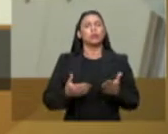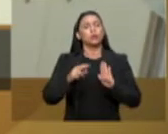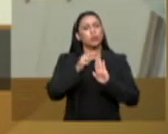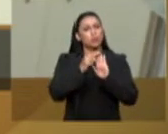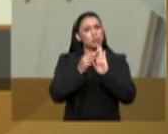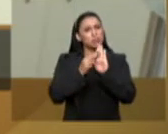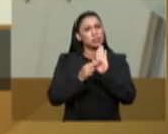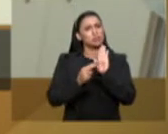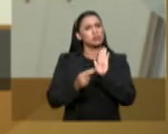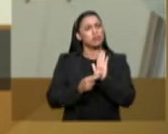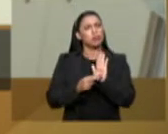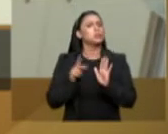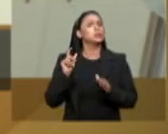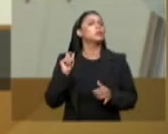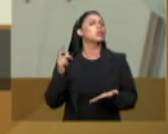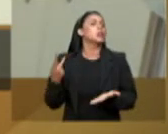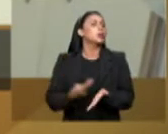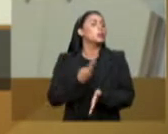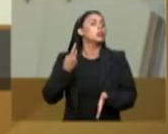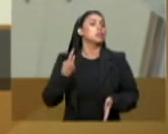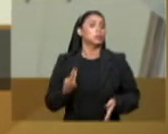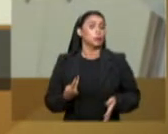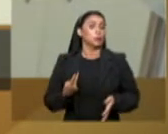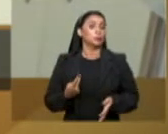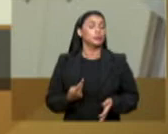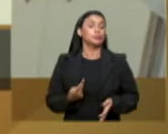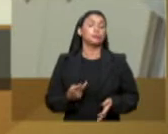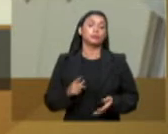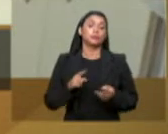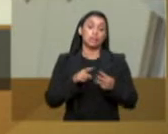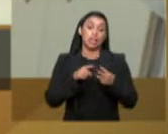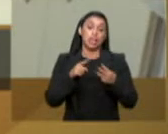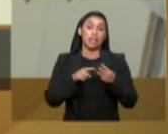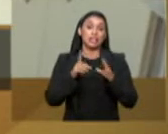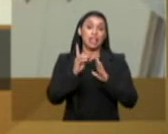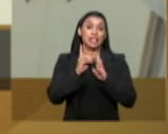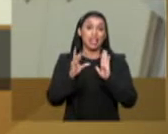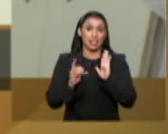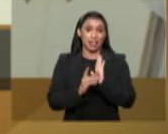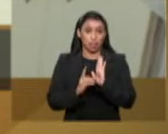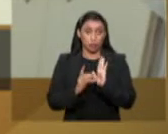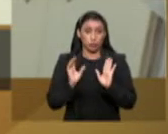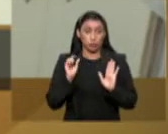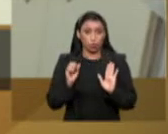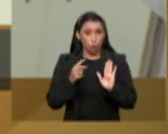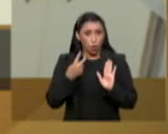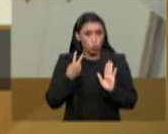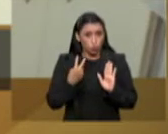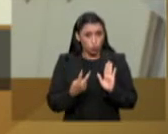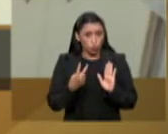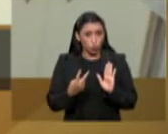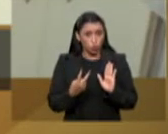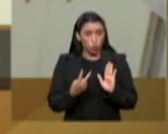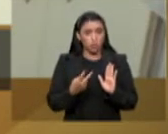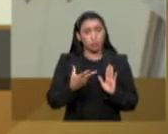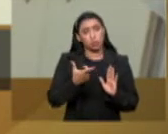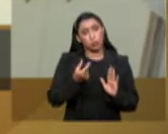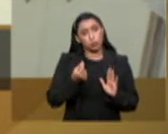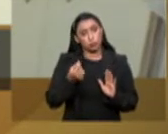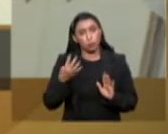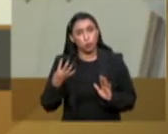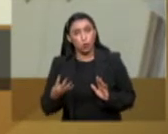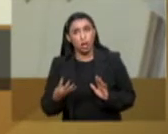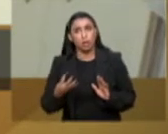normativa, o que aconteceu? Tivemos 3 decretos. 2 decretos em 2004, o